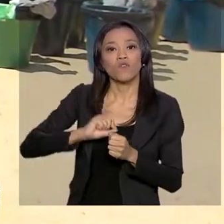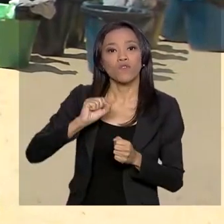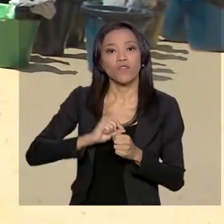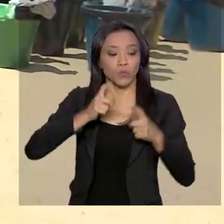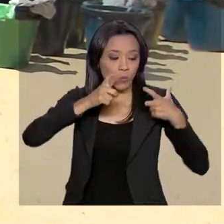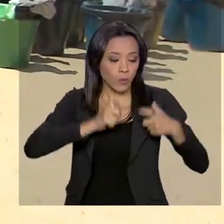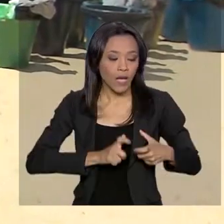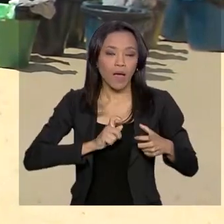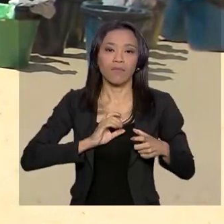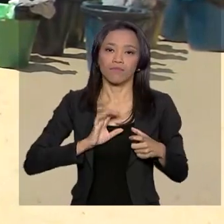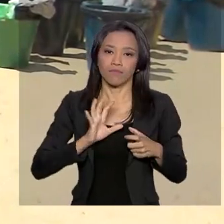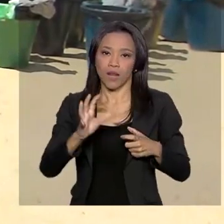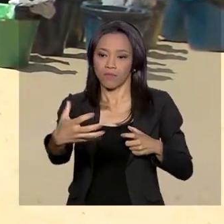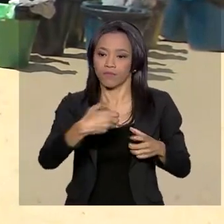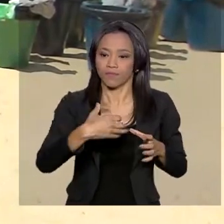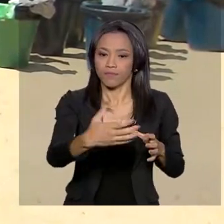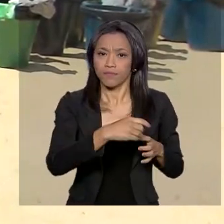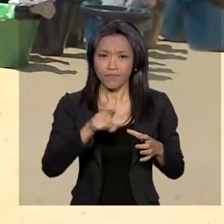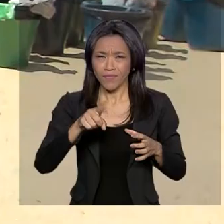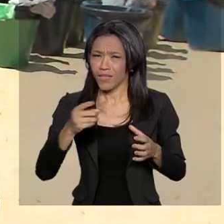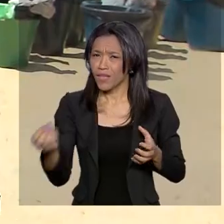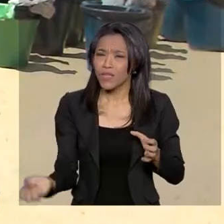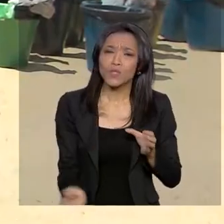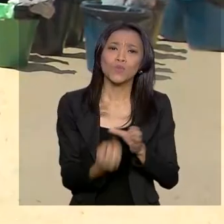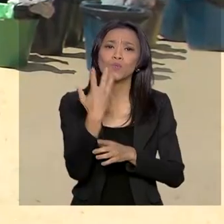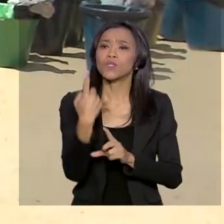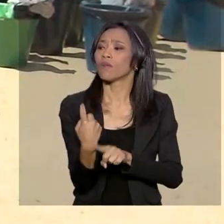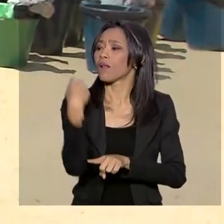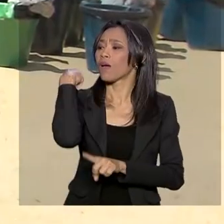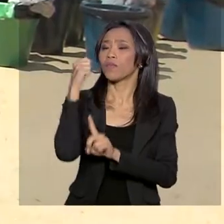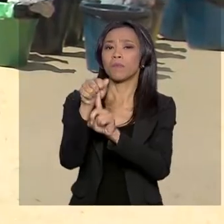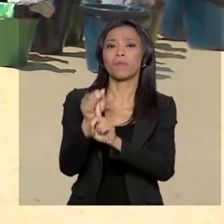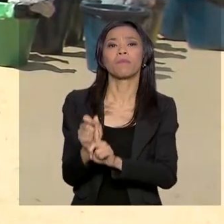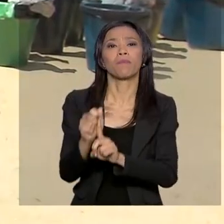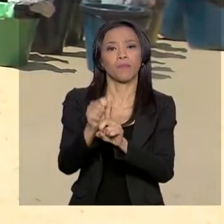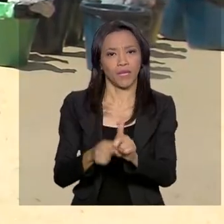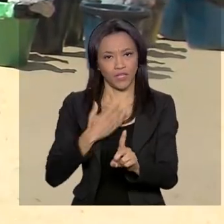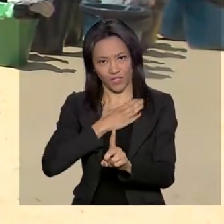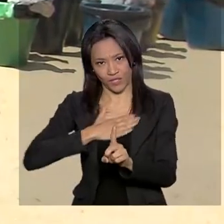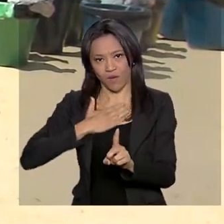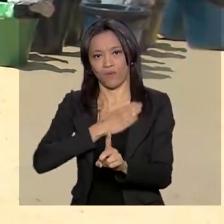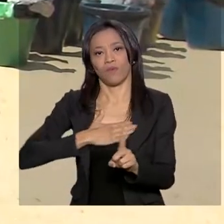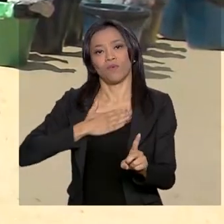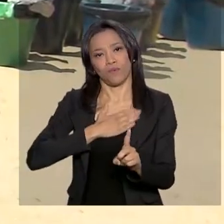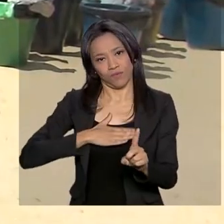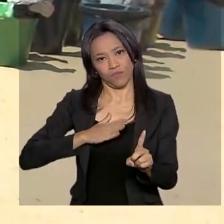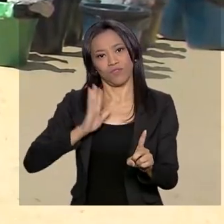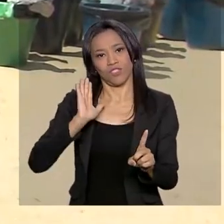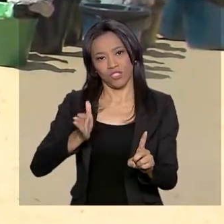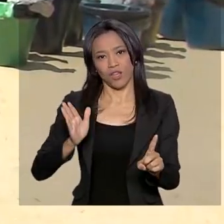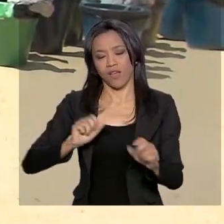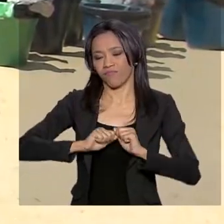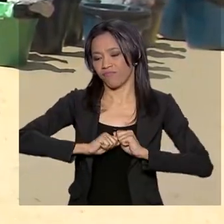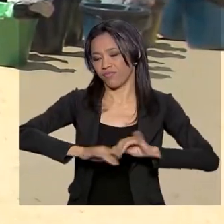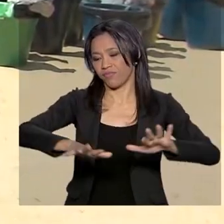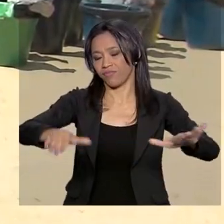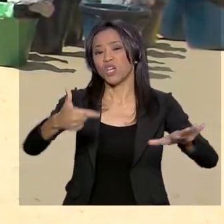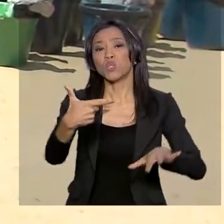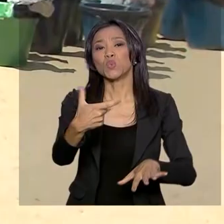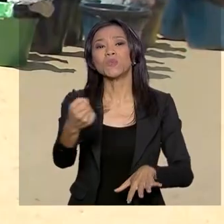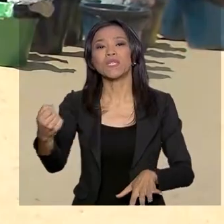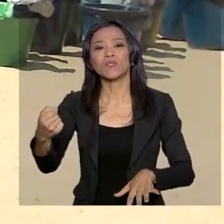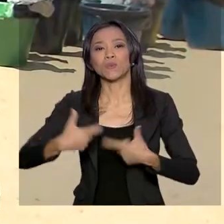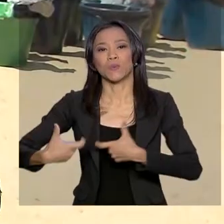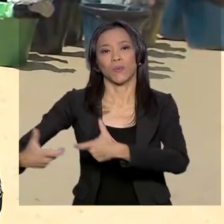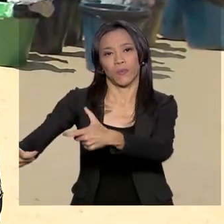manchas de óleo começaram a aparecer em agosto e já atingiram mais de 200 localidades em nove